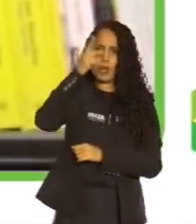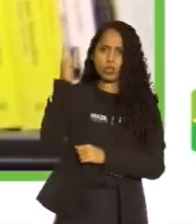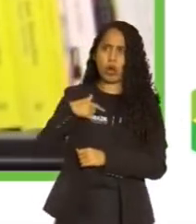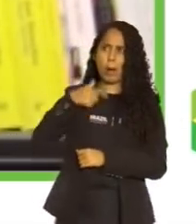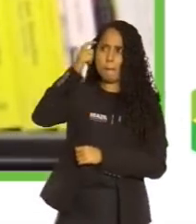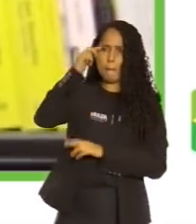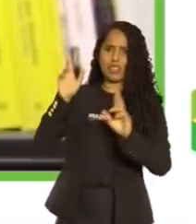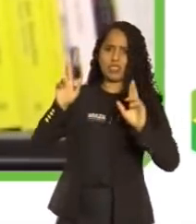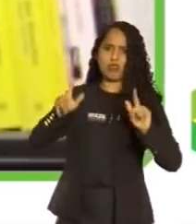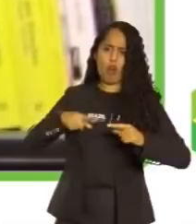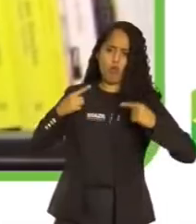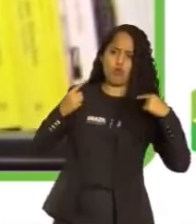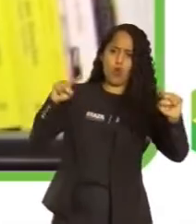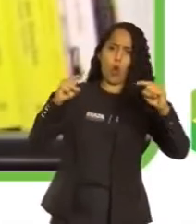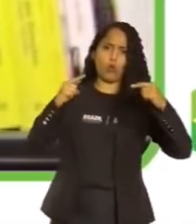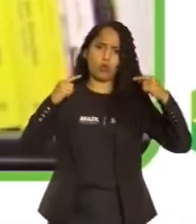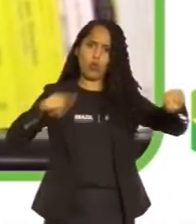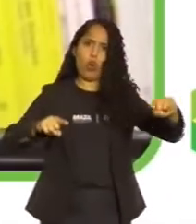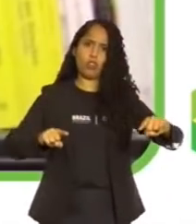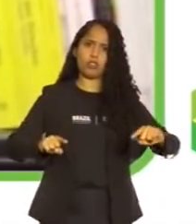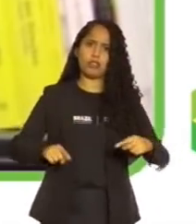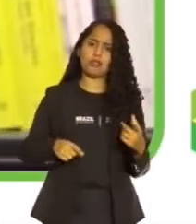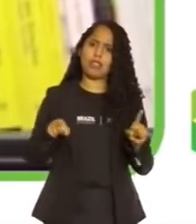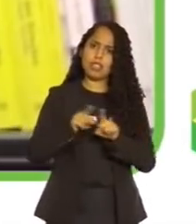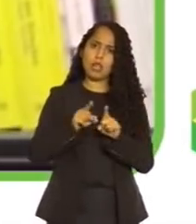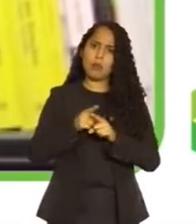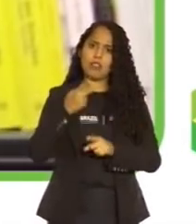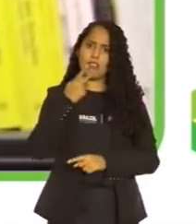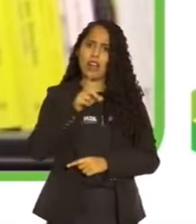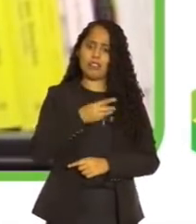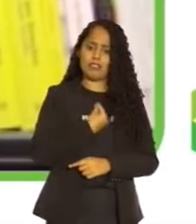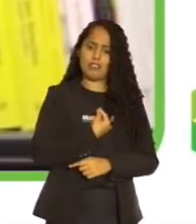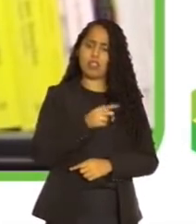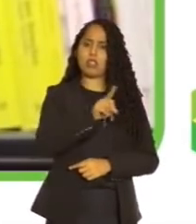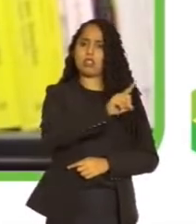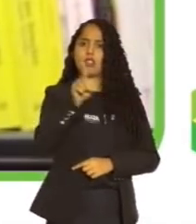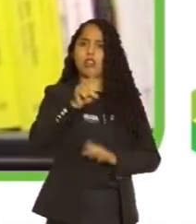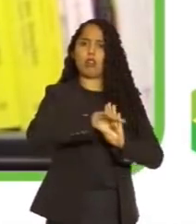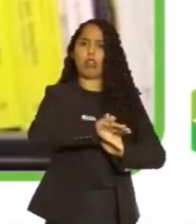contrário e negou o direito à vida, falta de compaixão.